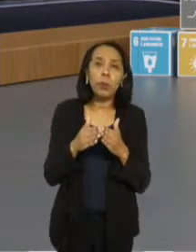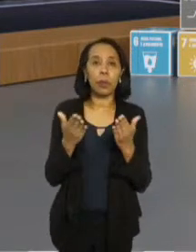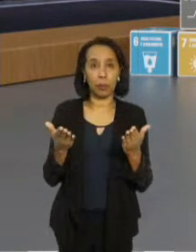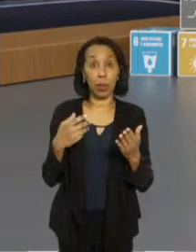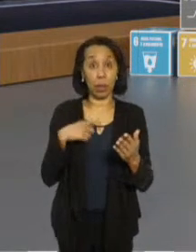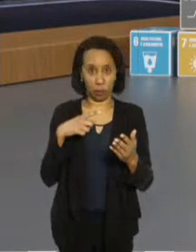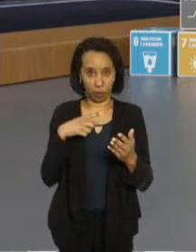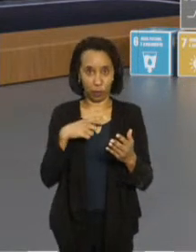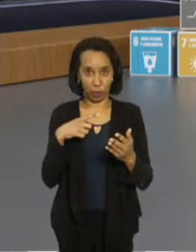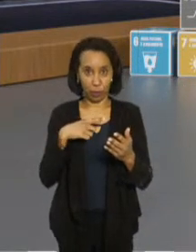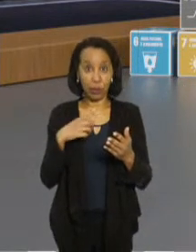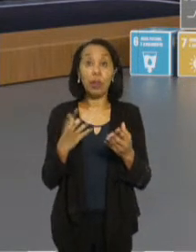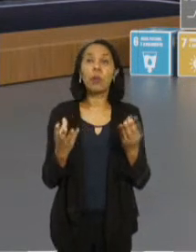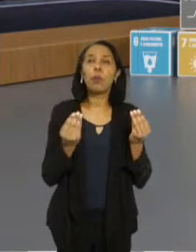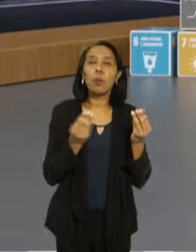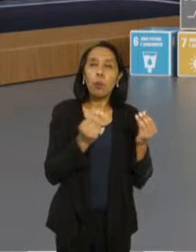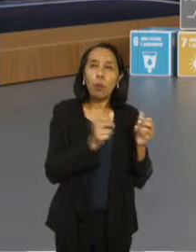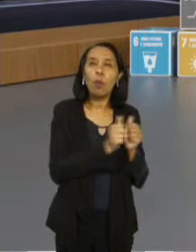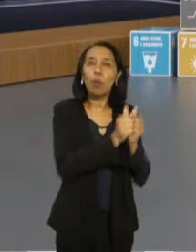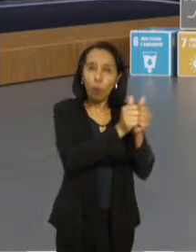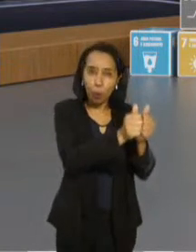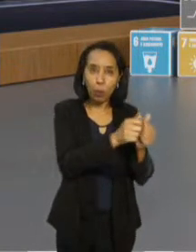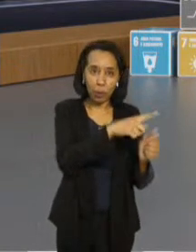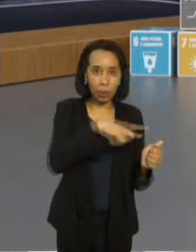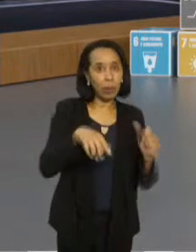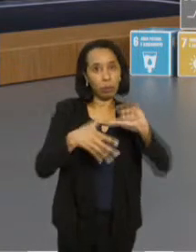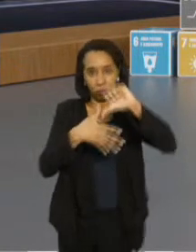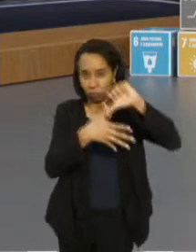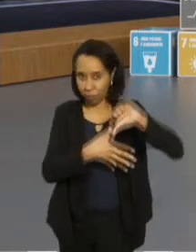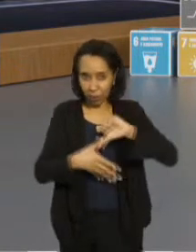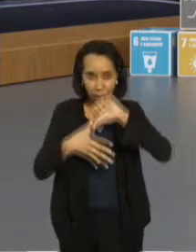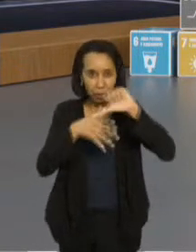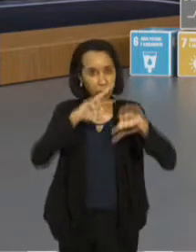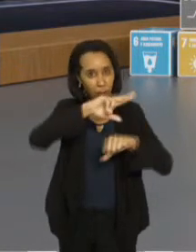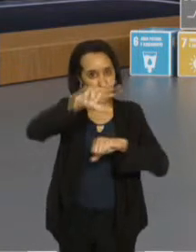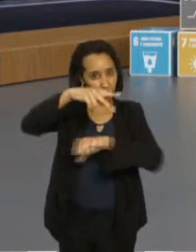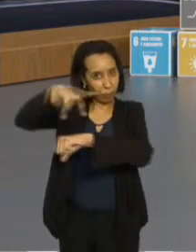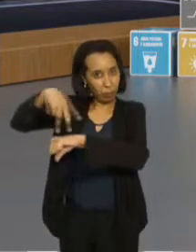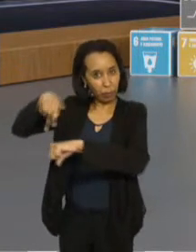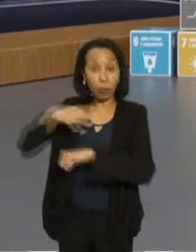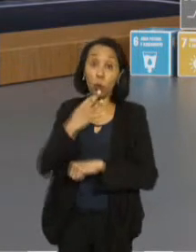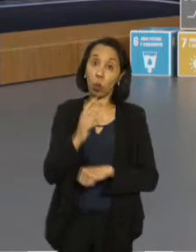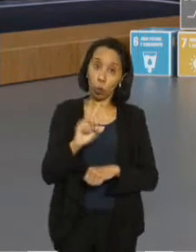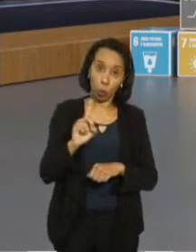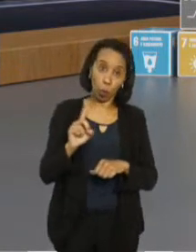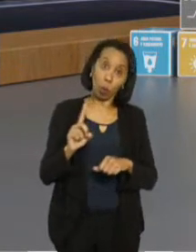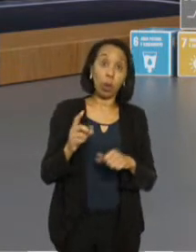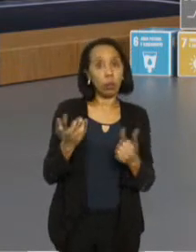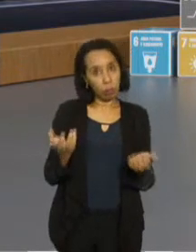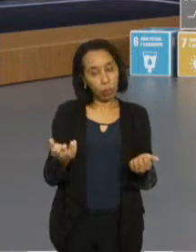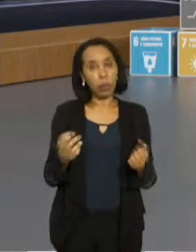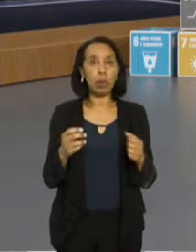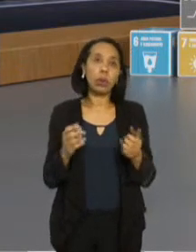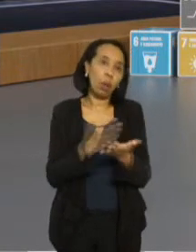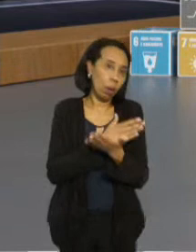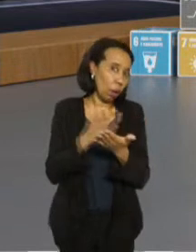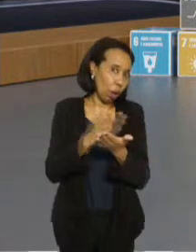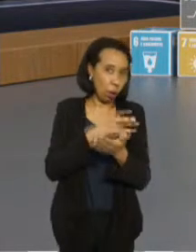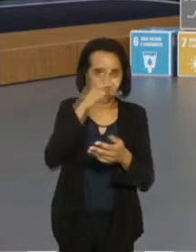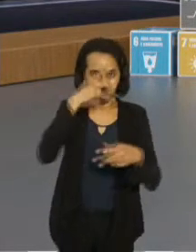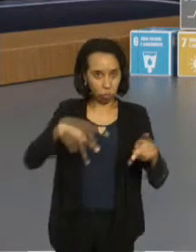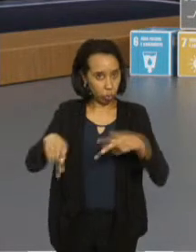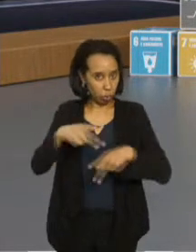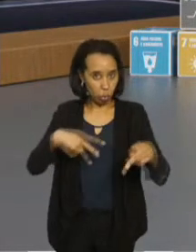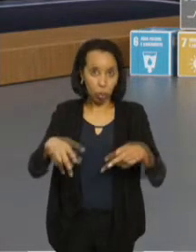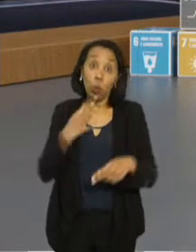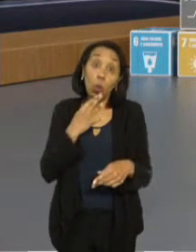gente está sendo acompanhado, a transmissão é para toda a América Latina, então tem outros países que não conhecem tão bem, ou mesmo alguém do público